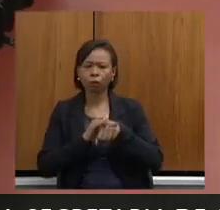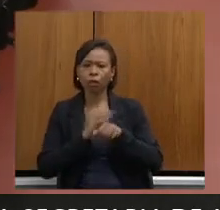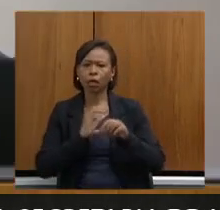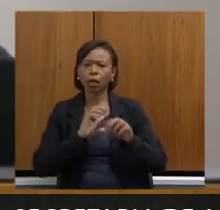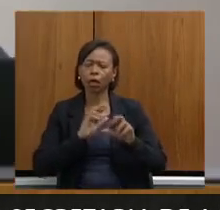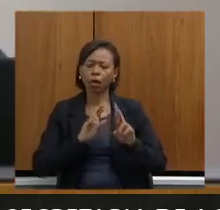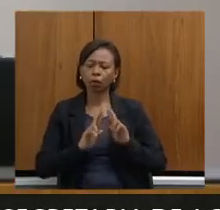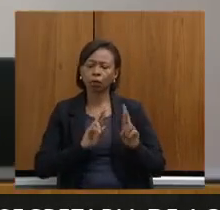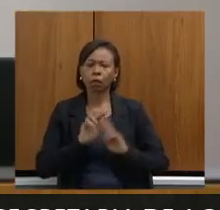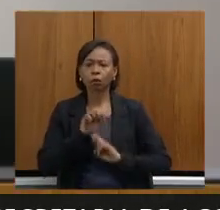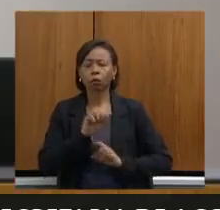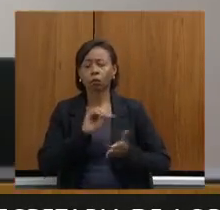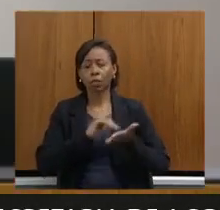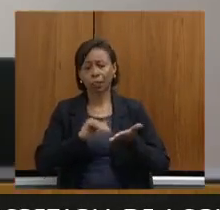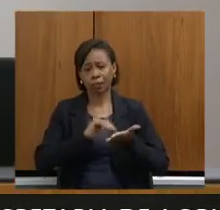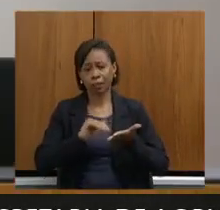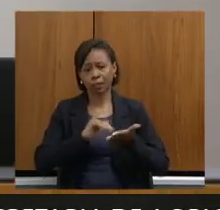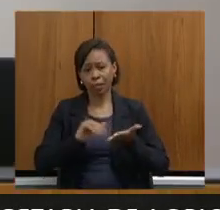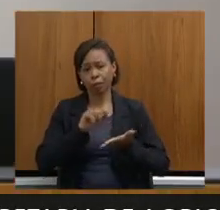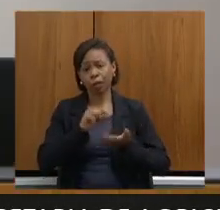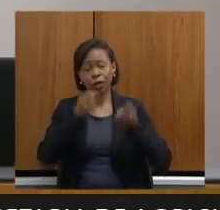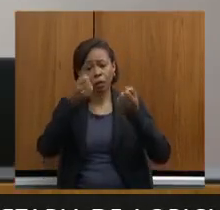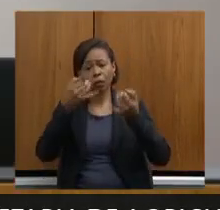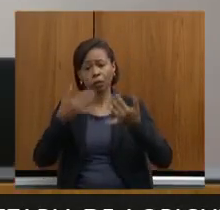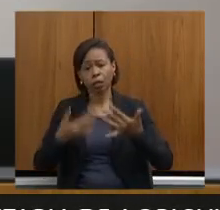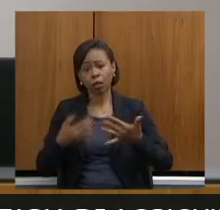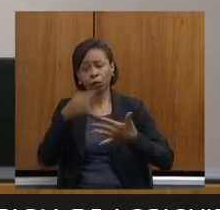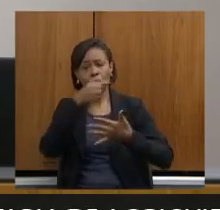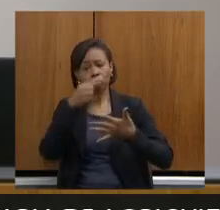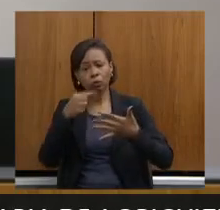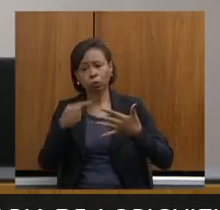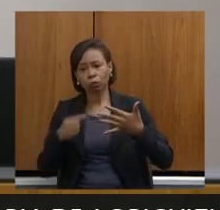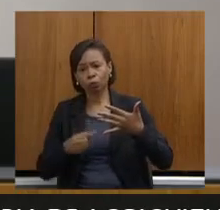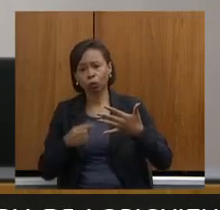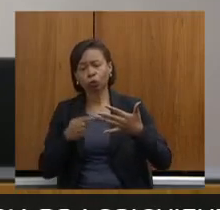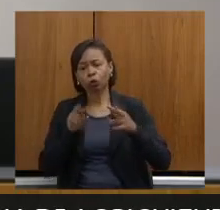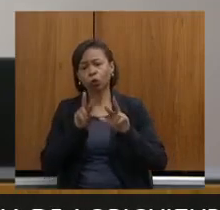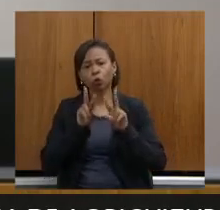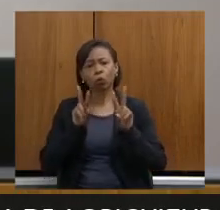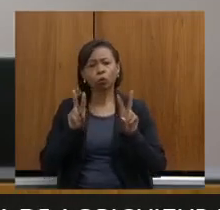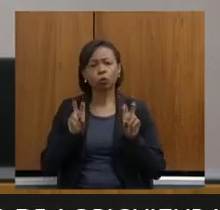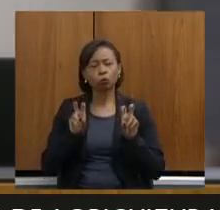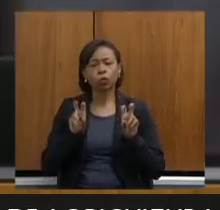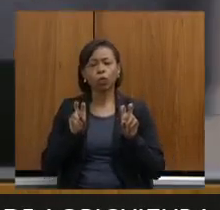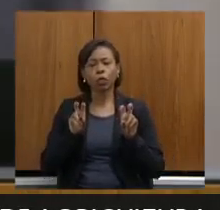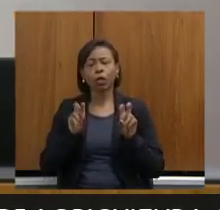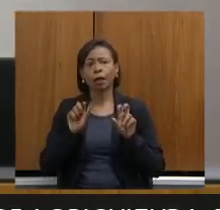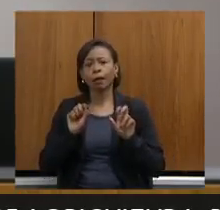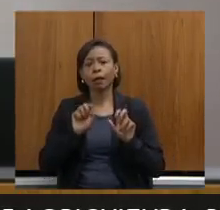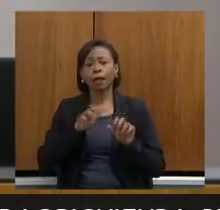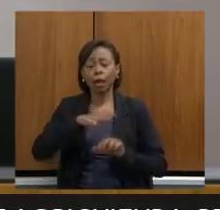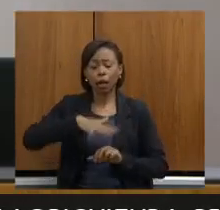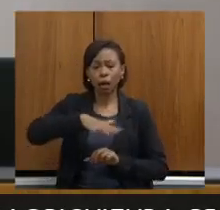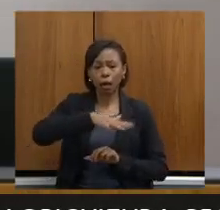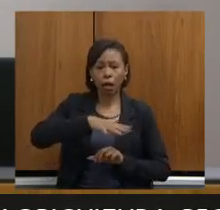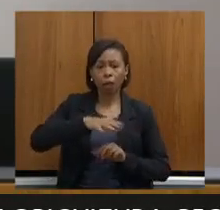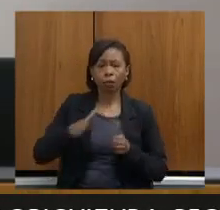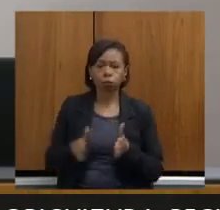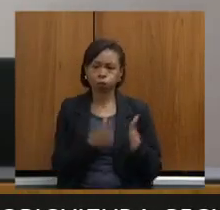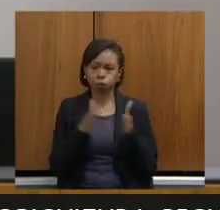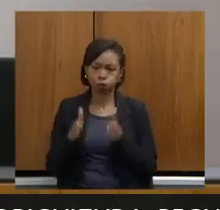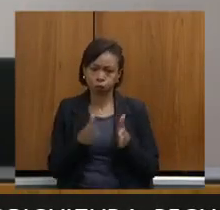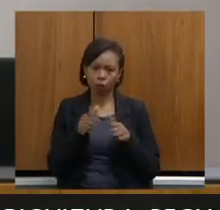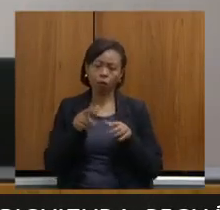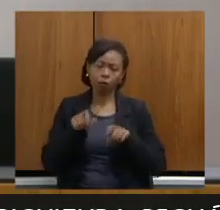para buscar explicações por alguns pontos referente a ao setor produtivo de Minas